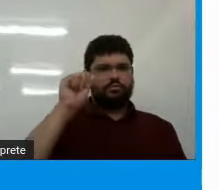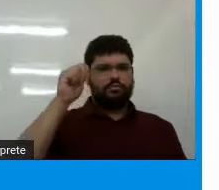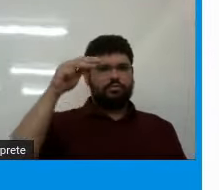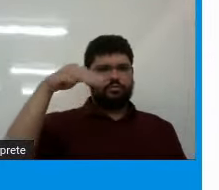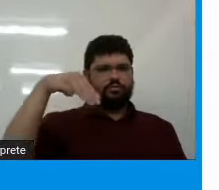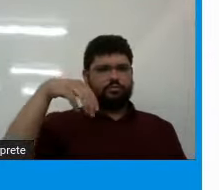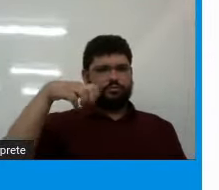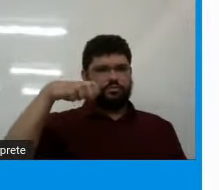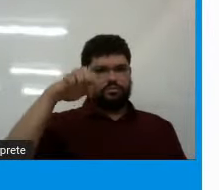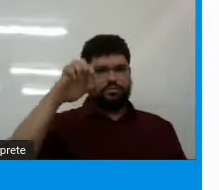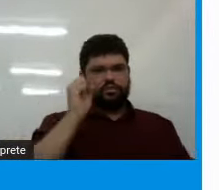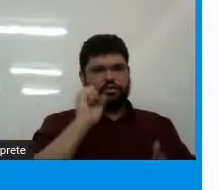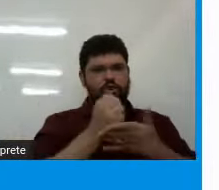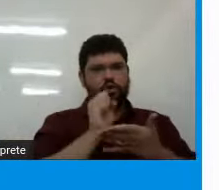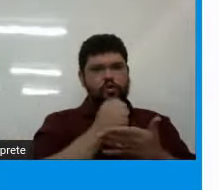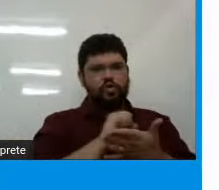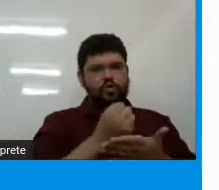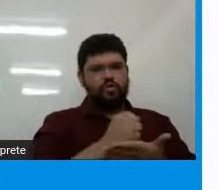que